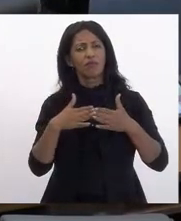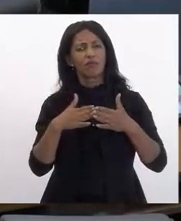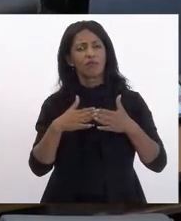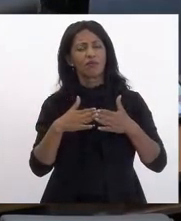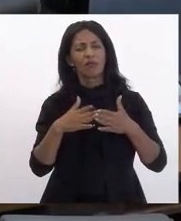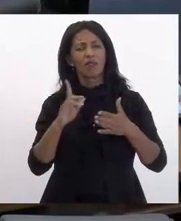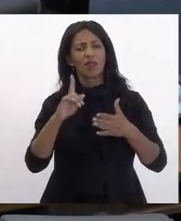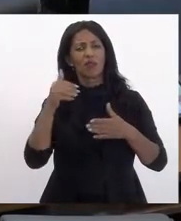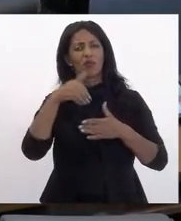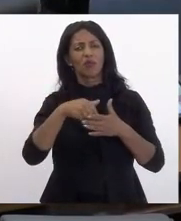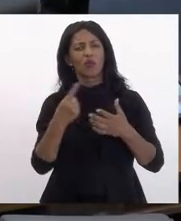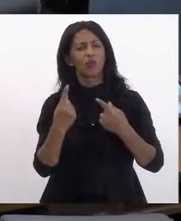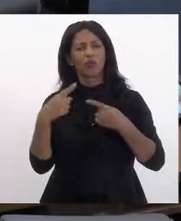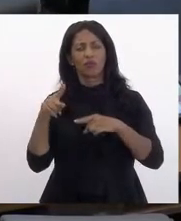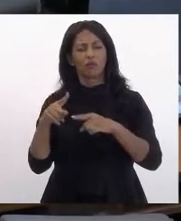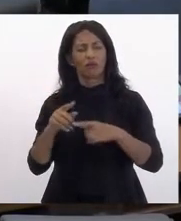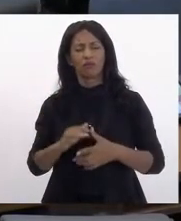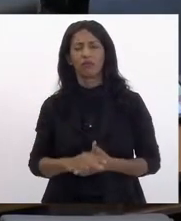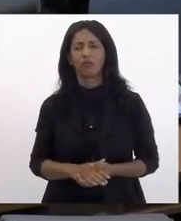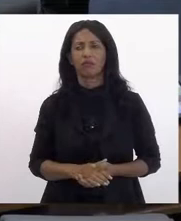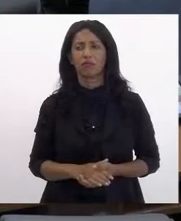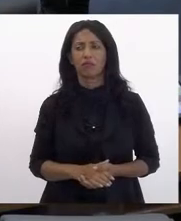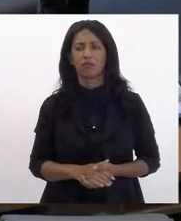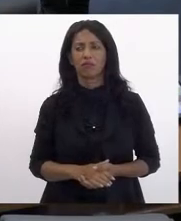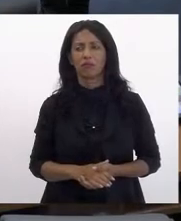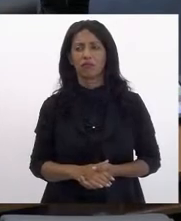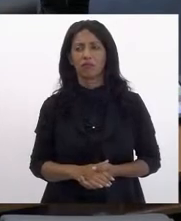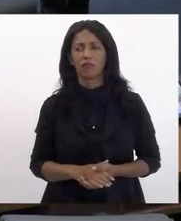voto contrário. Por favor. O projeto de resolução